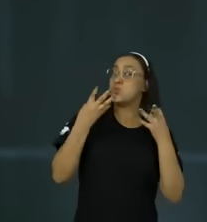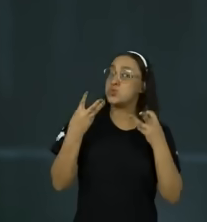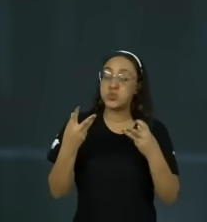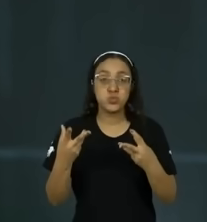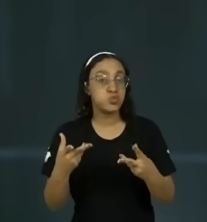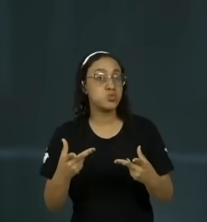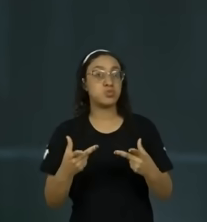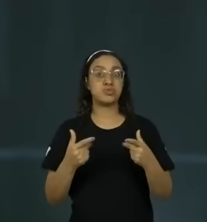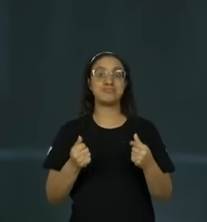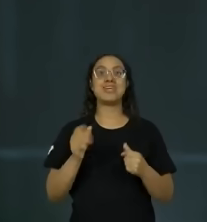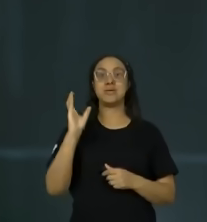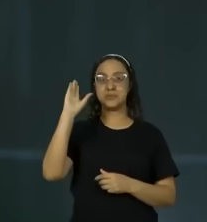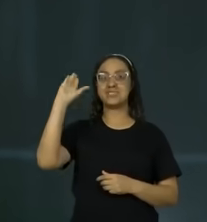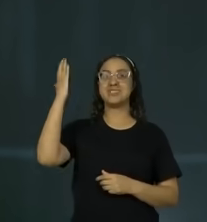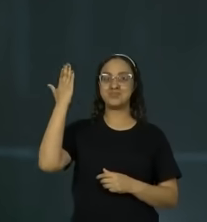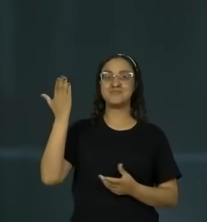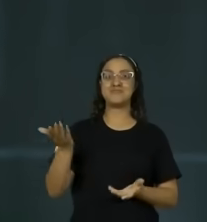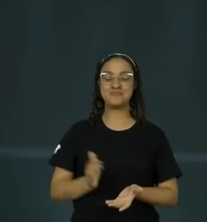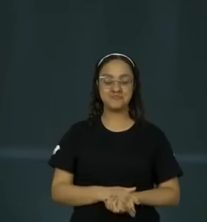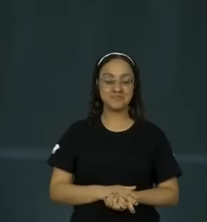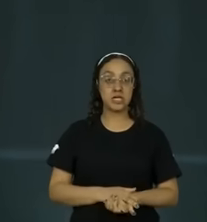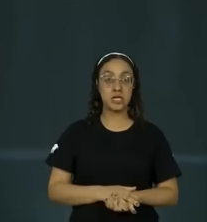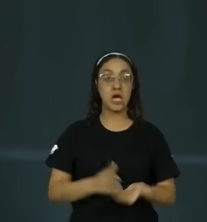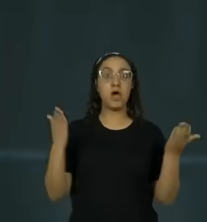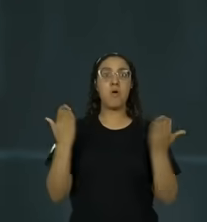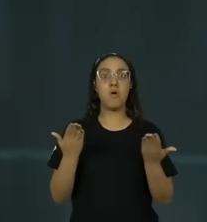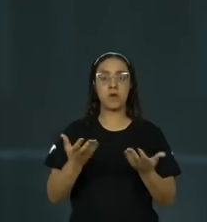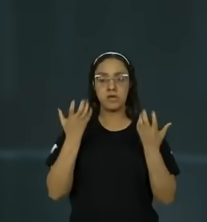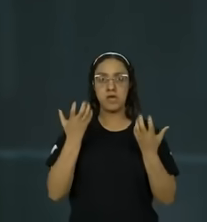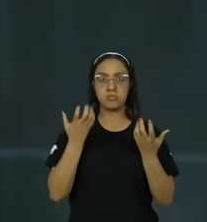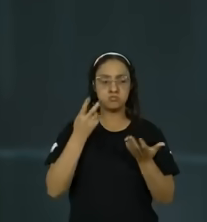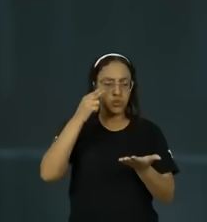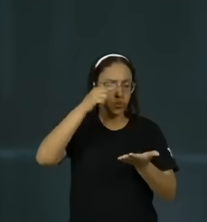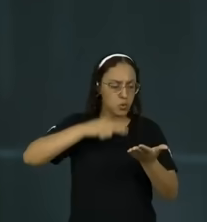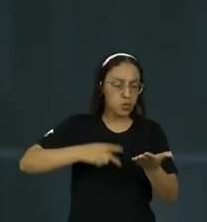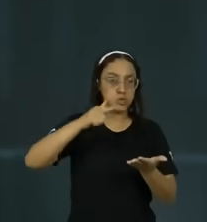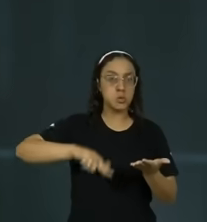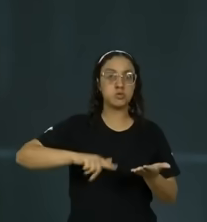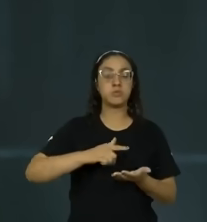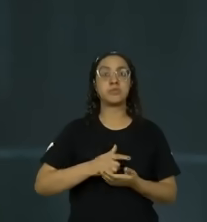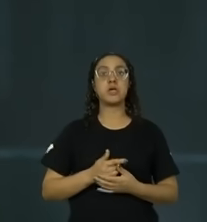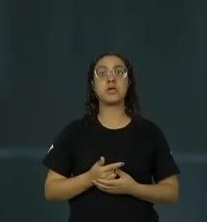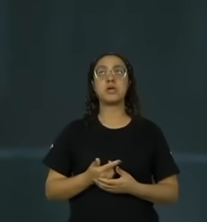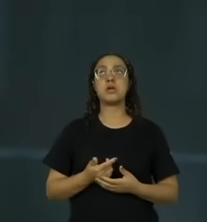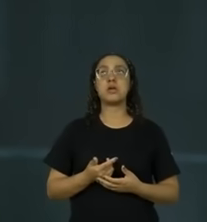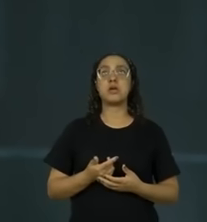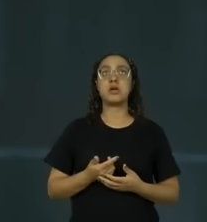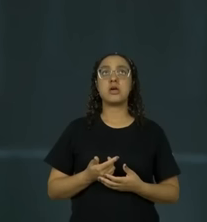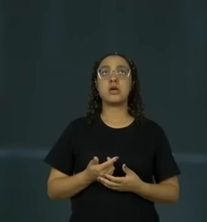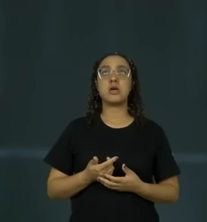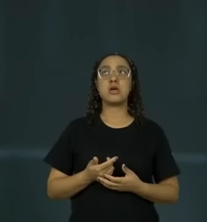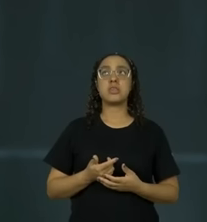tudo se cumpriu. Agora vamos analisar Gênesis 45, que é o texto que lemos. Esse é um capítulo de muita emoção para